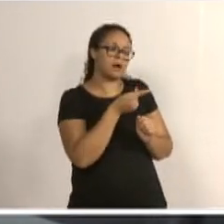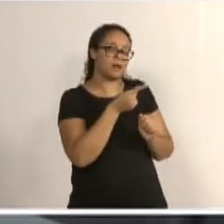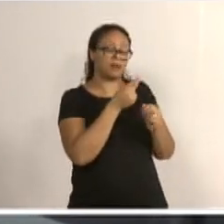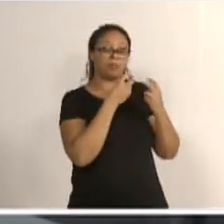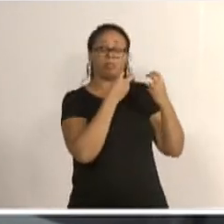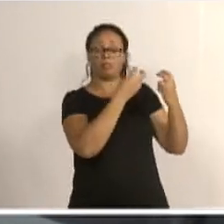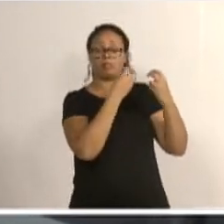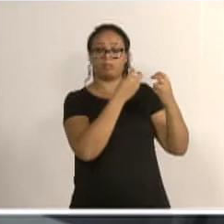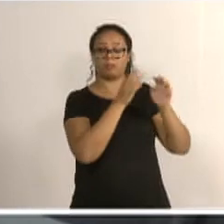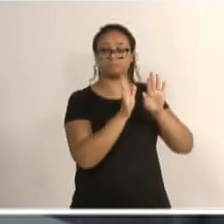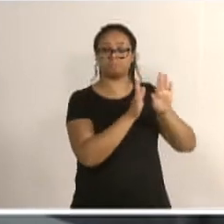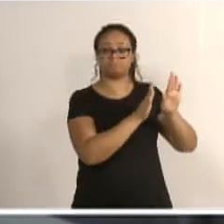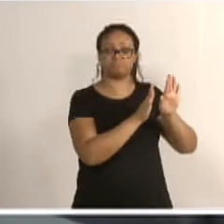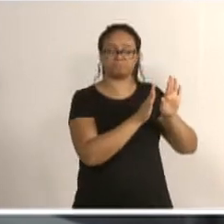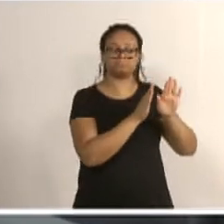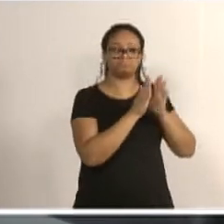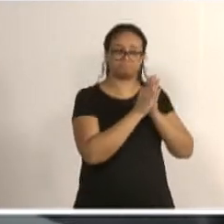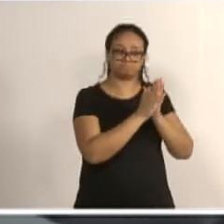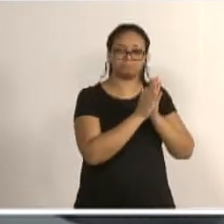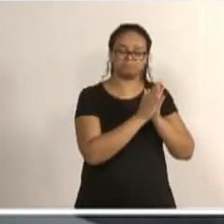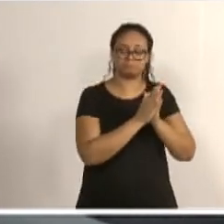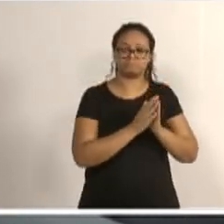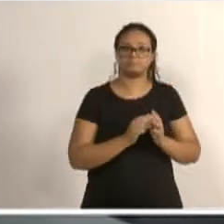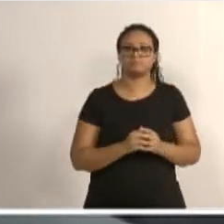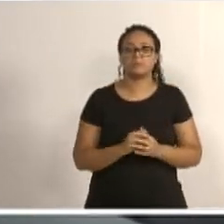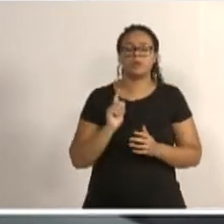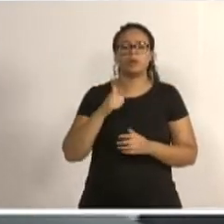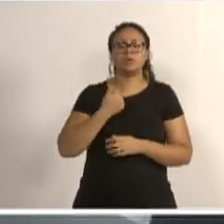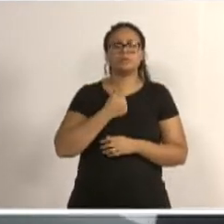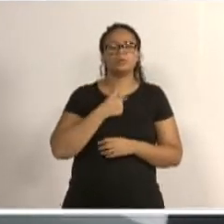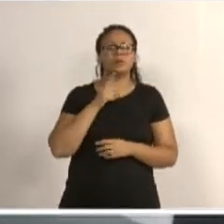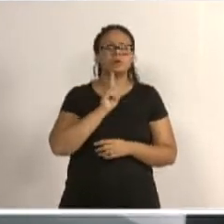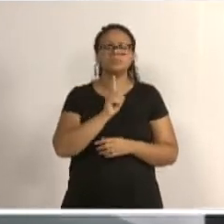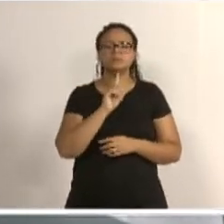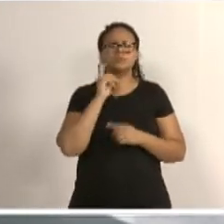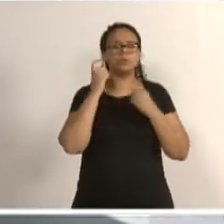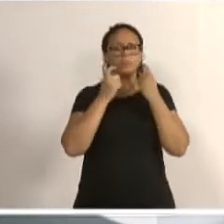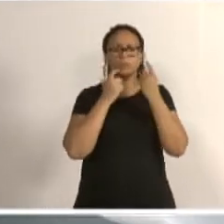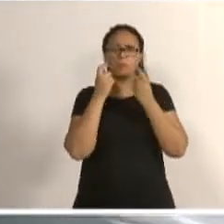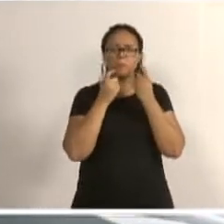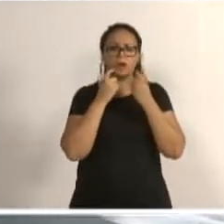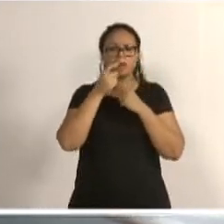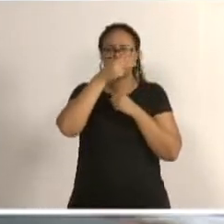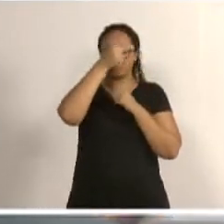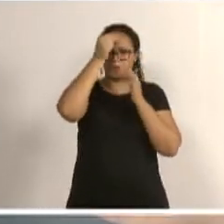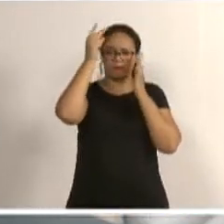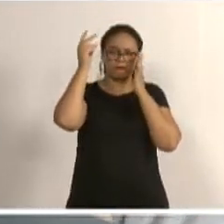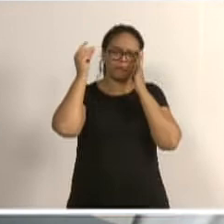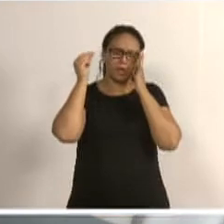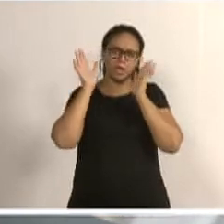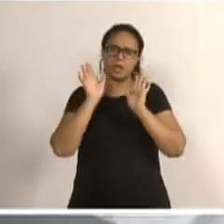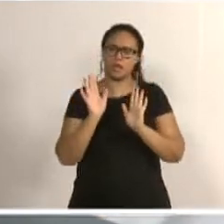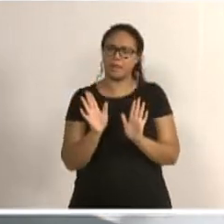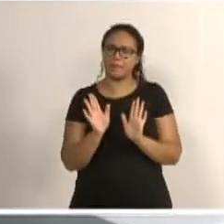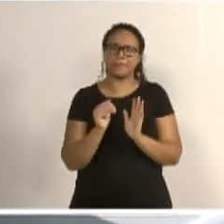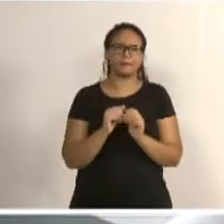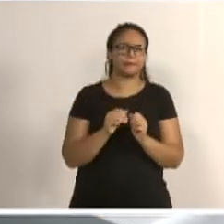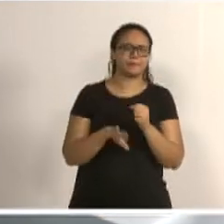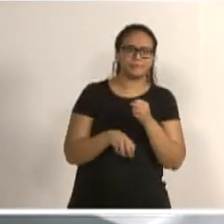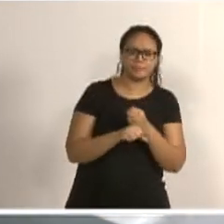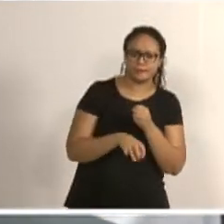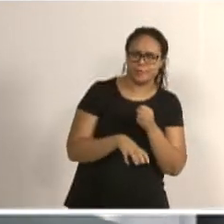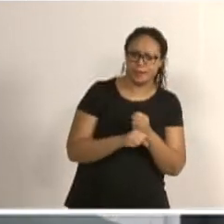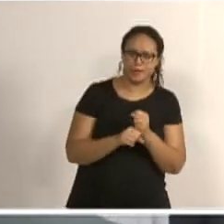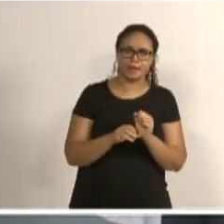Tá? Nós não estamos aqui preocupados com o prefeito, não estamos preocupados com a CETERB